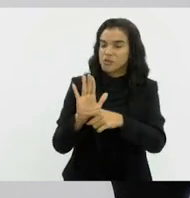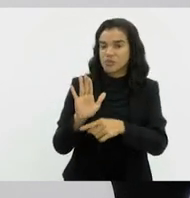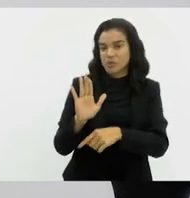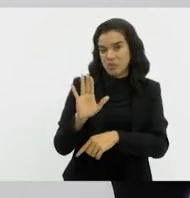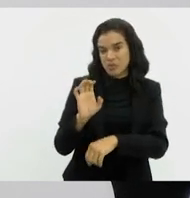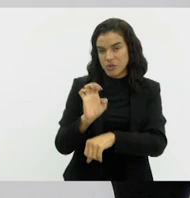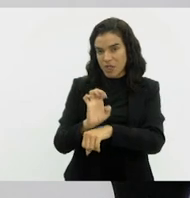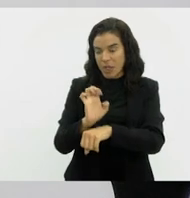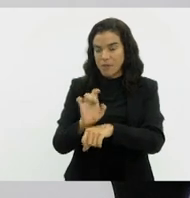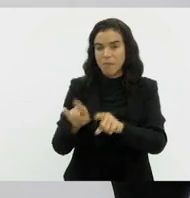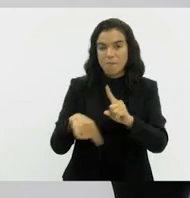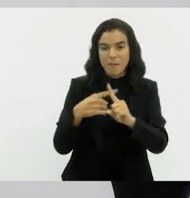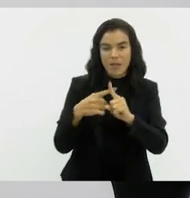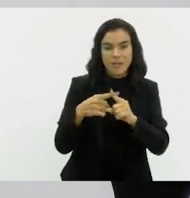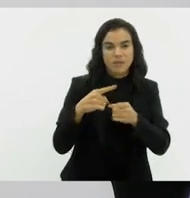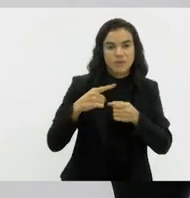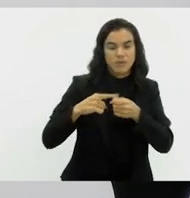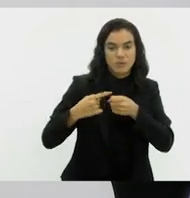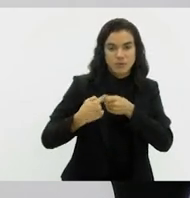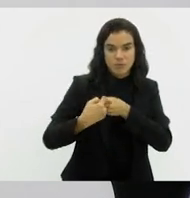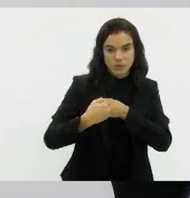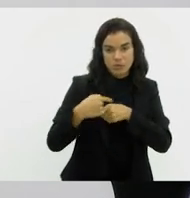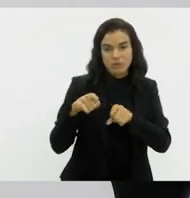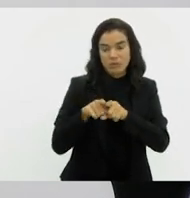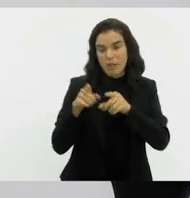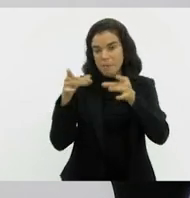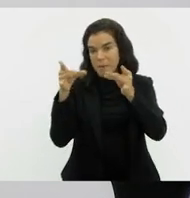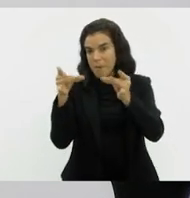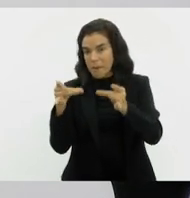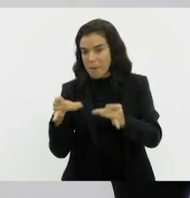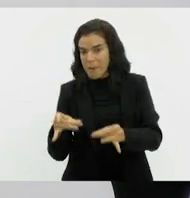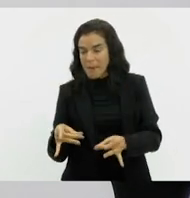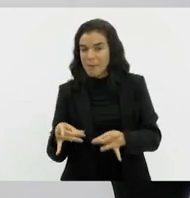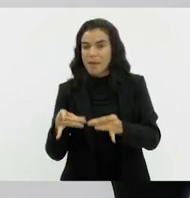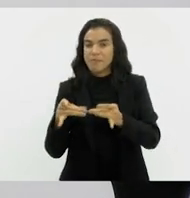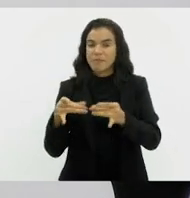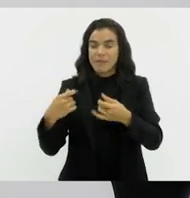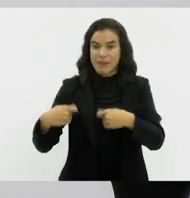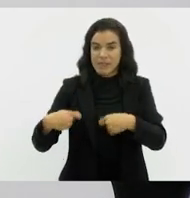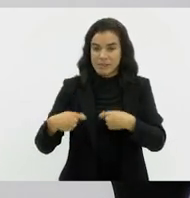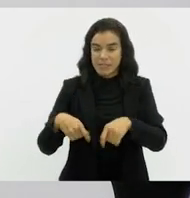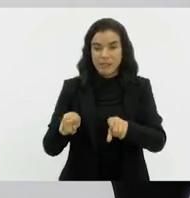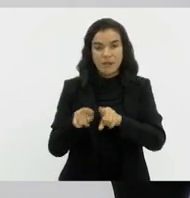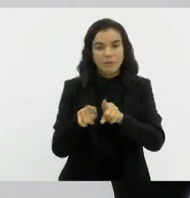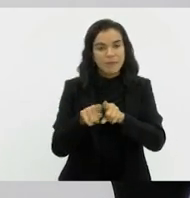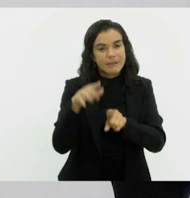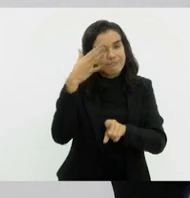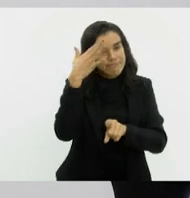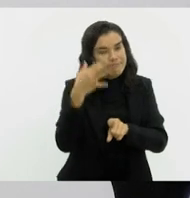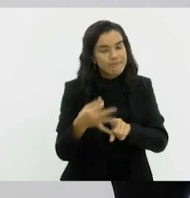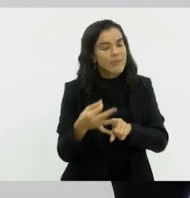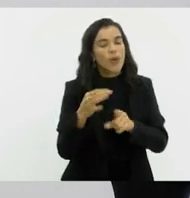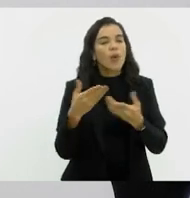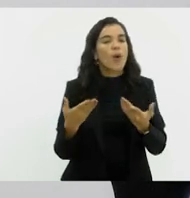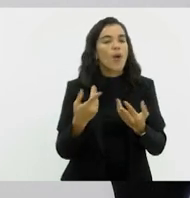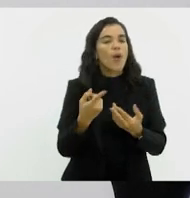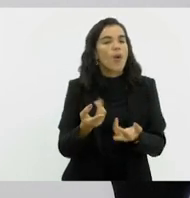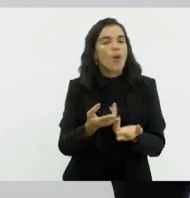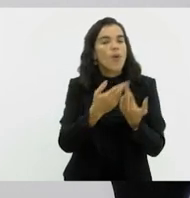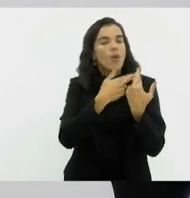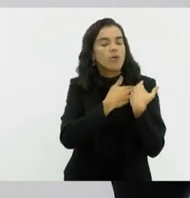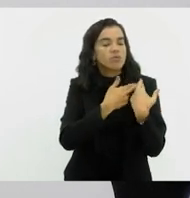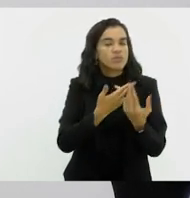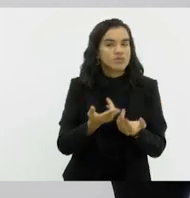para os municípios que têm as suas especificidades e suas necessidades. Entender o compromisso, então, da secretaria